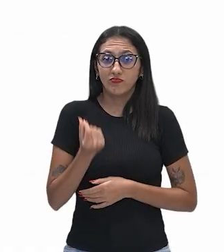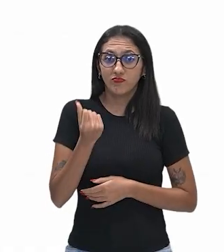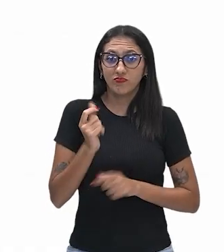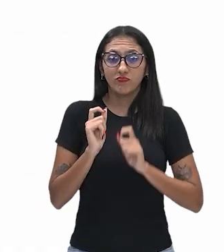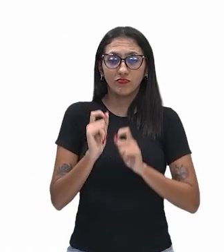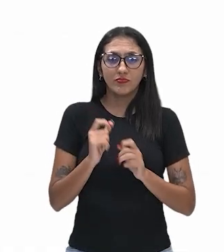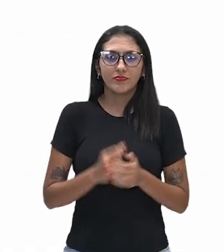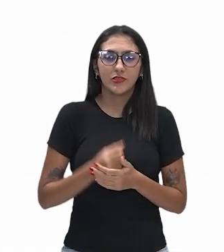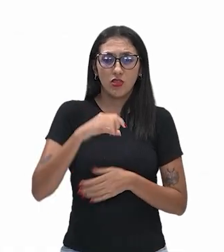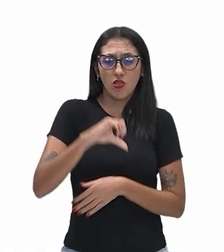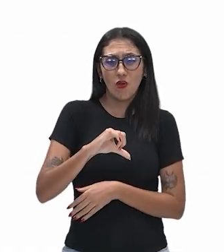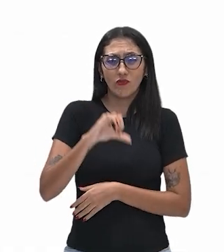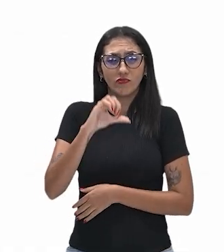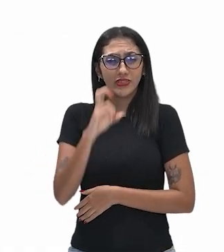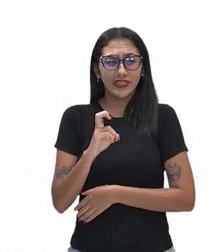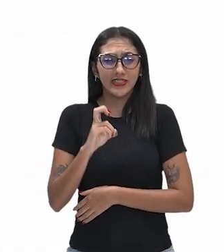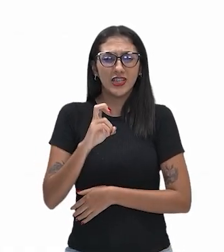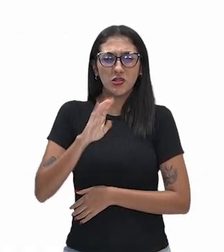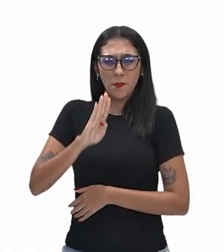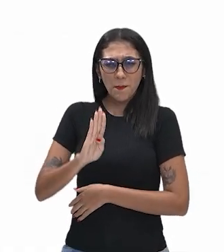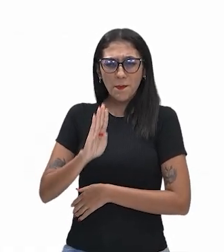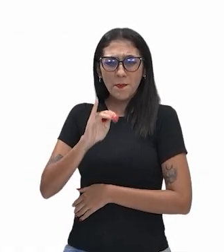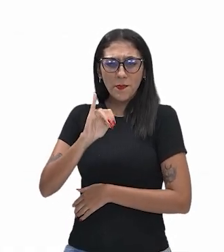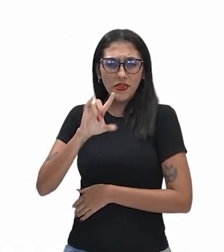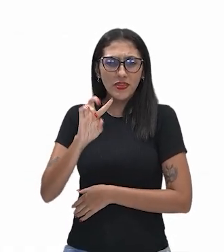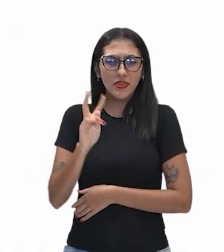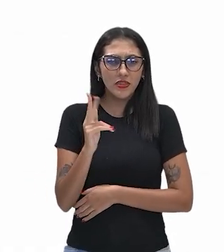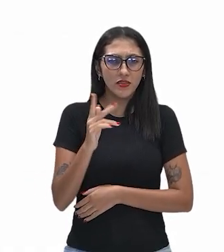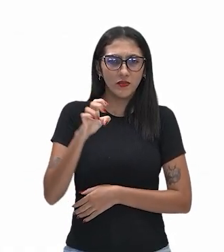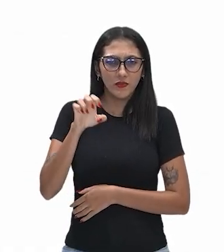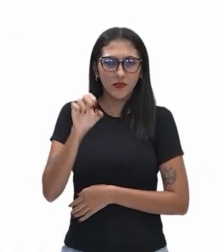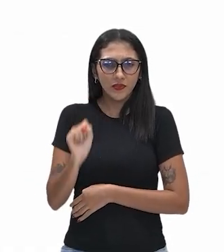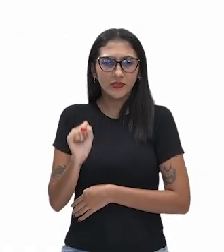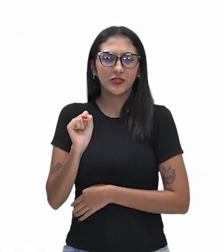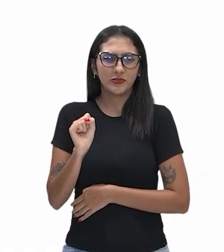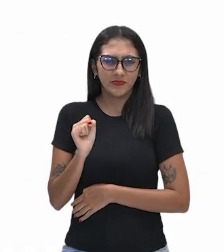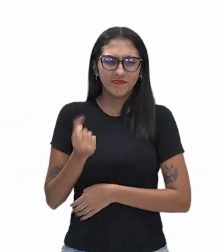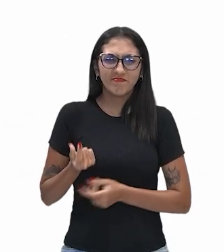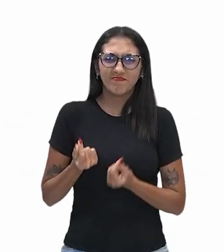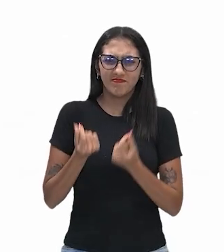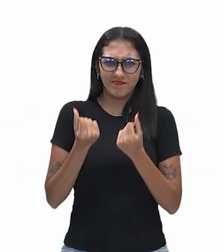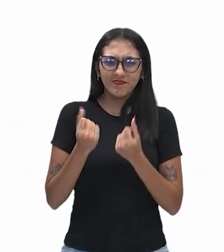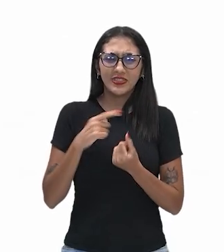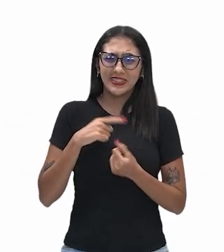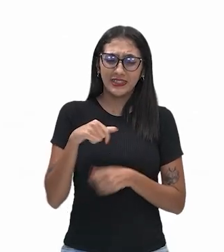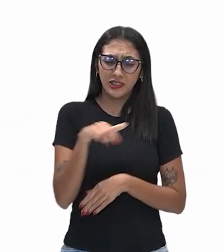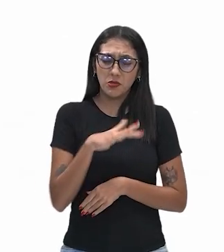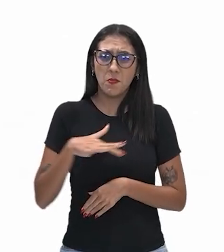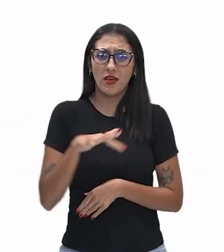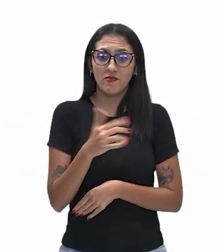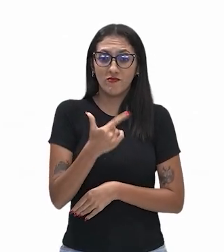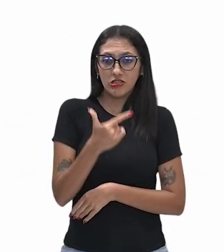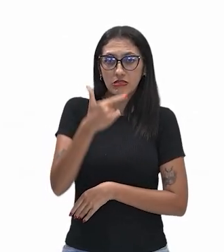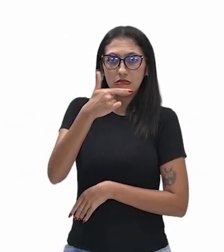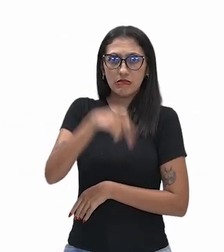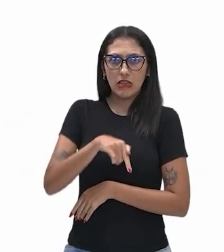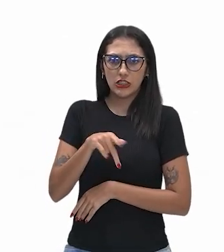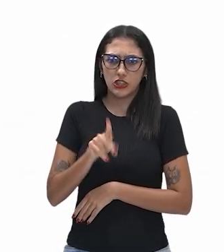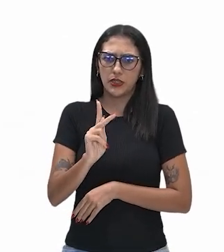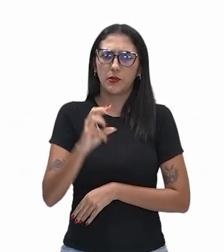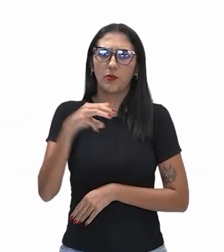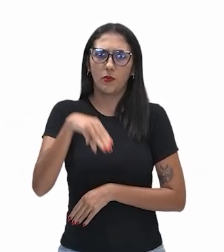de 95 bilhões de reais. Ele tem aí 27 quilômetros, tá, pessoal? E